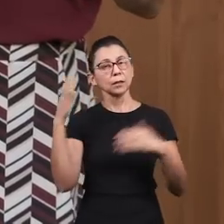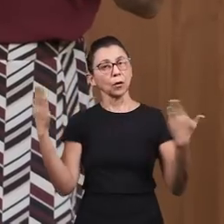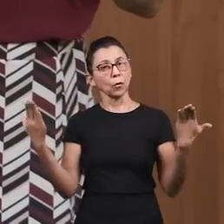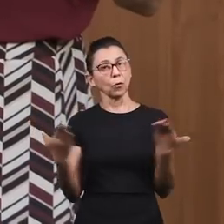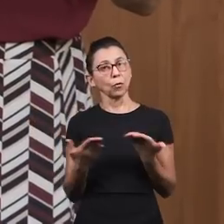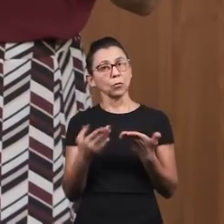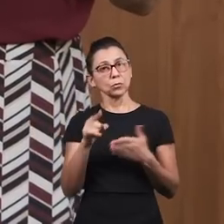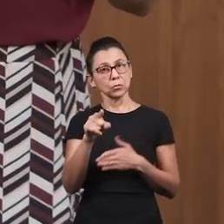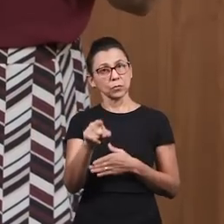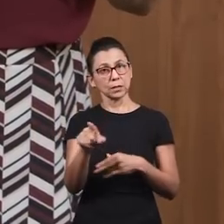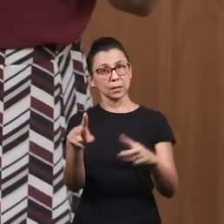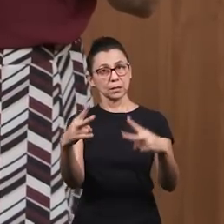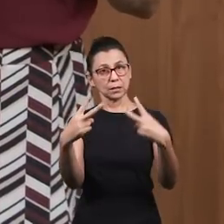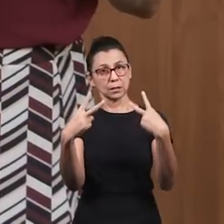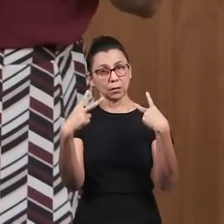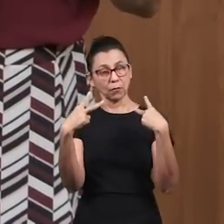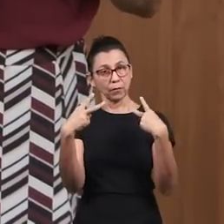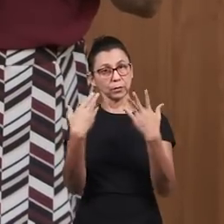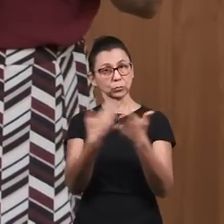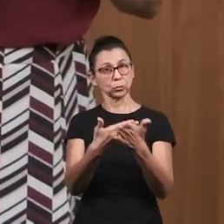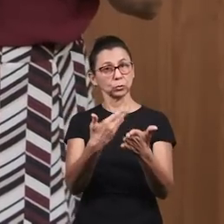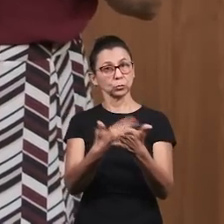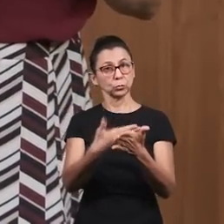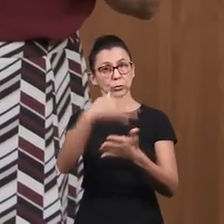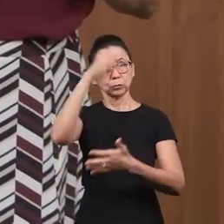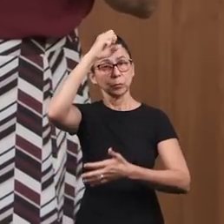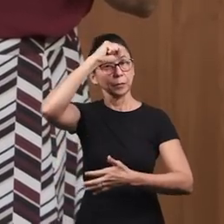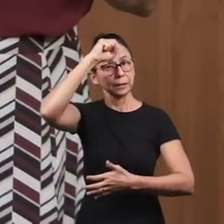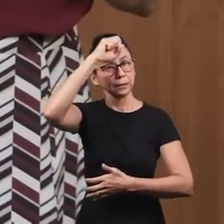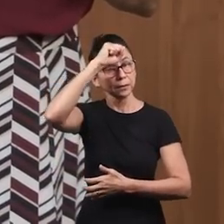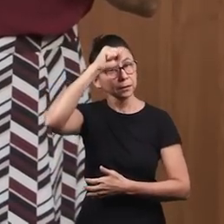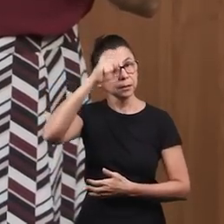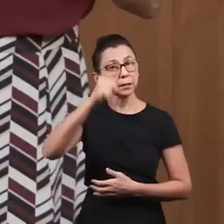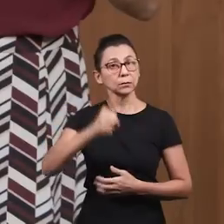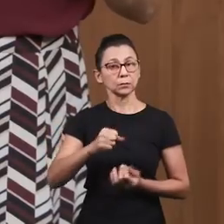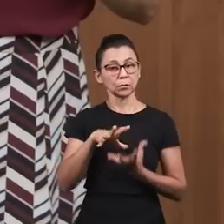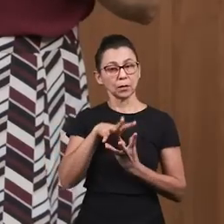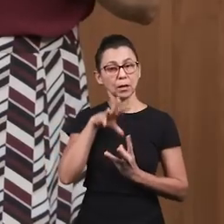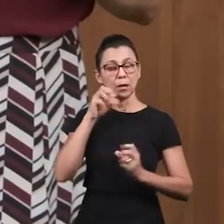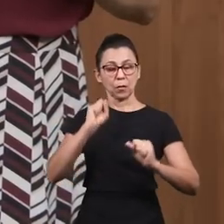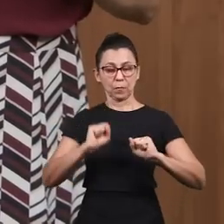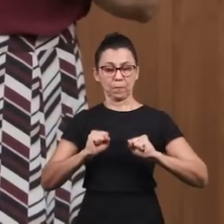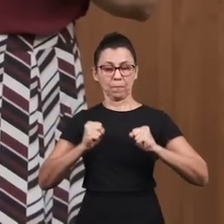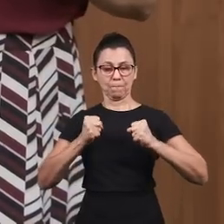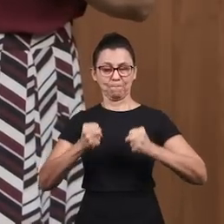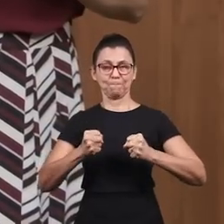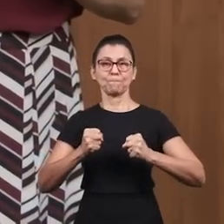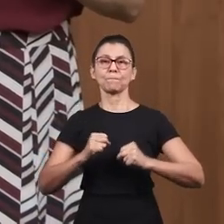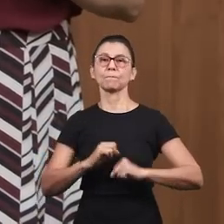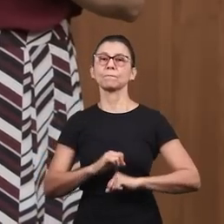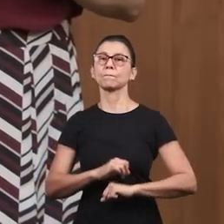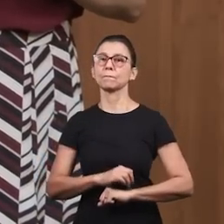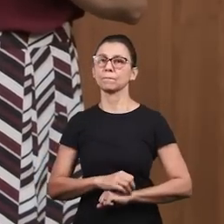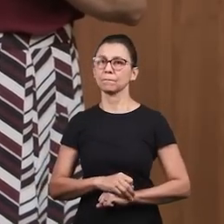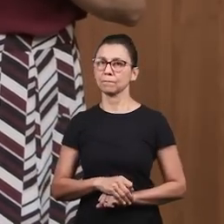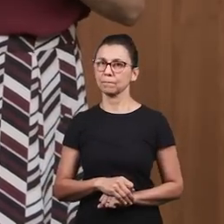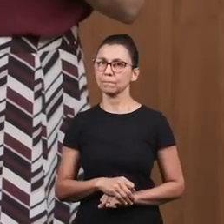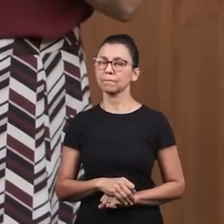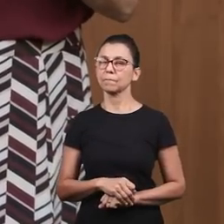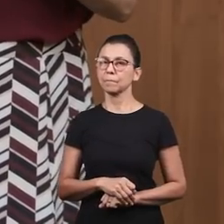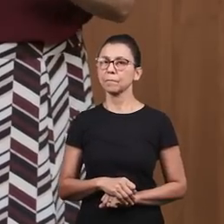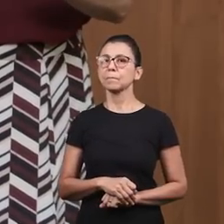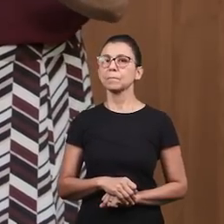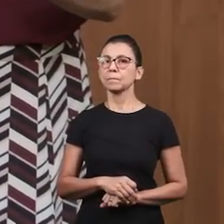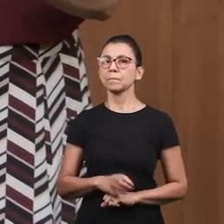palavra de Deus, porque vocês estão ouvindo a palavra de Deus. Nosso treinador, ele nos ensina